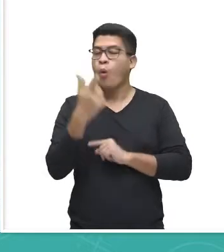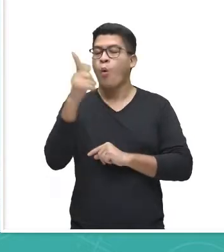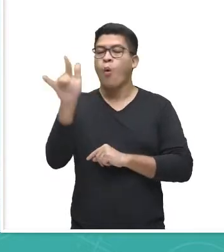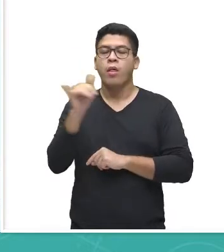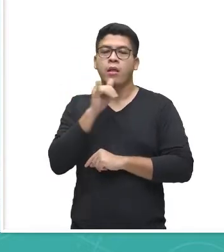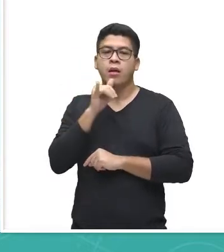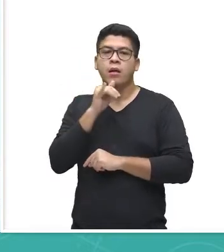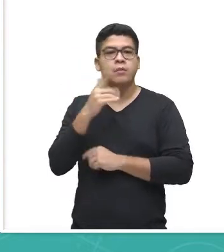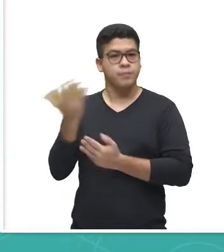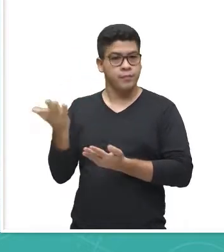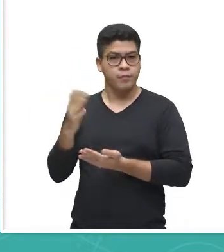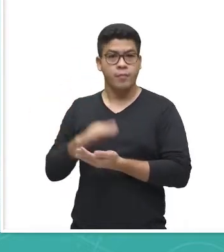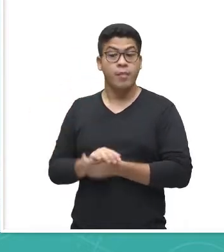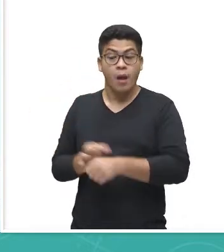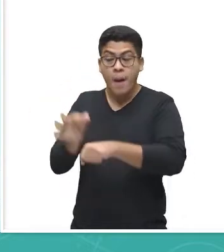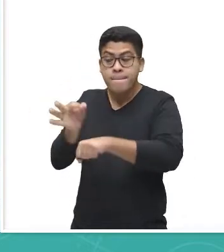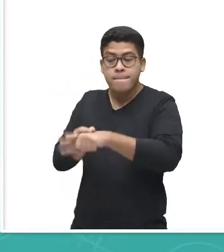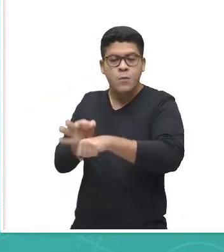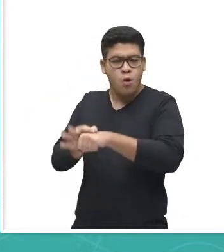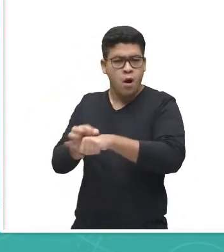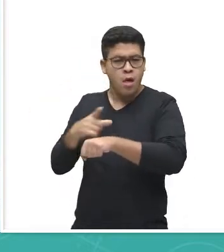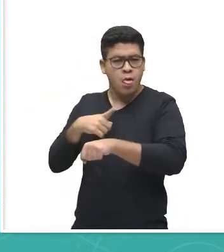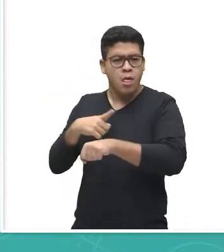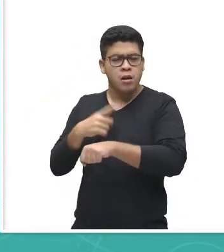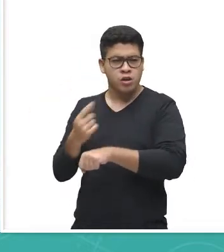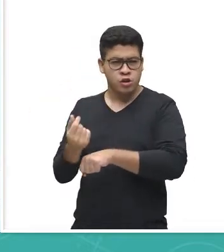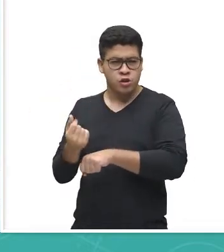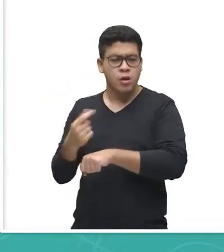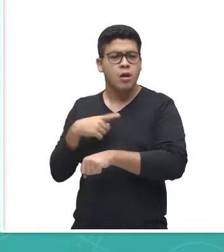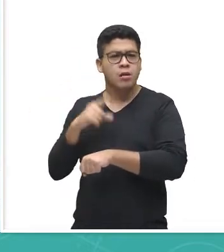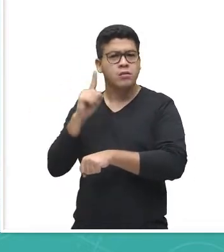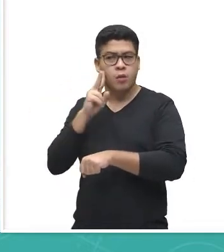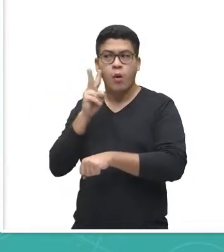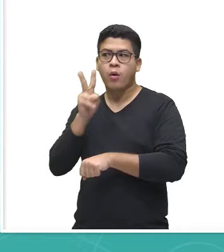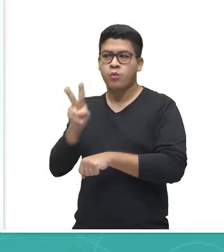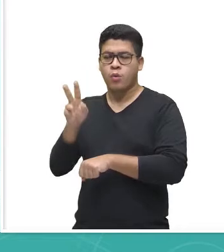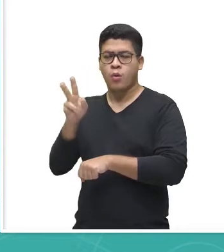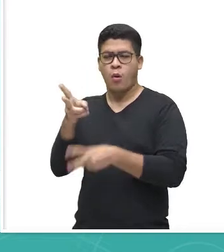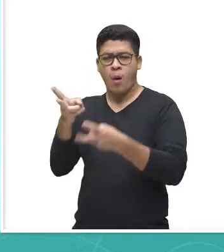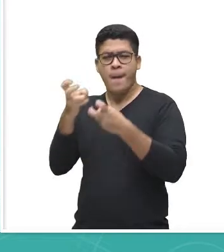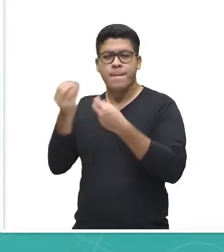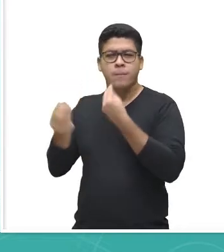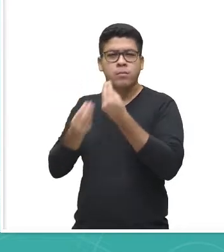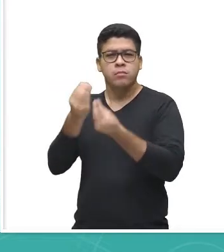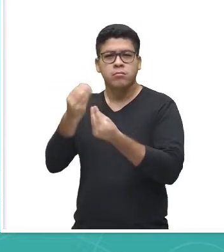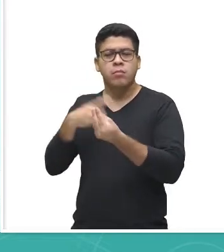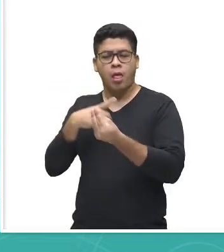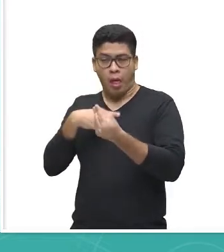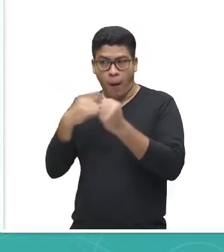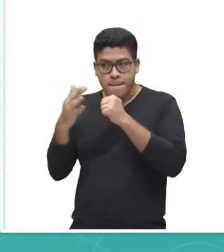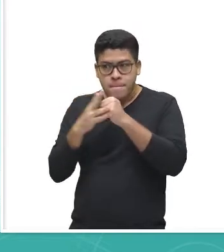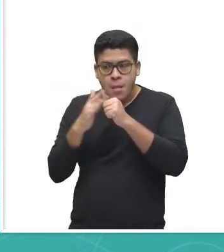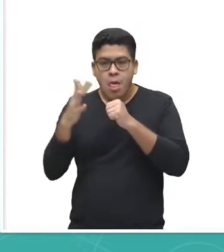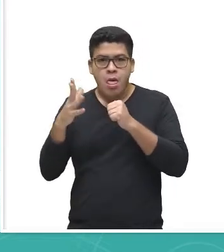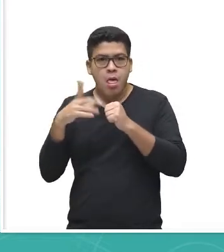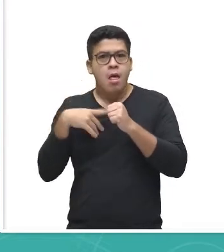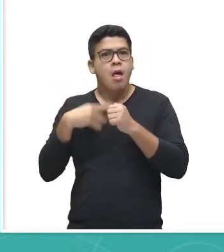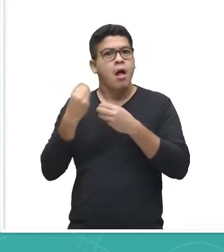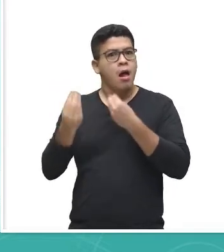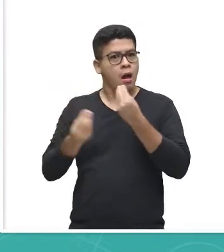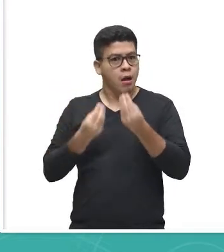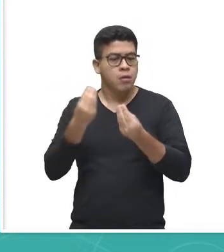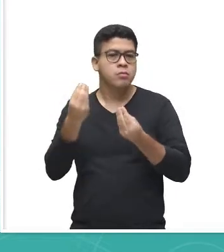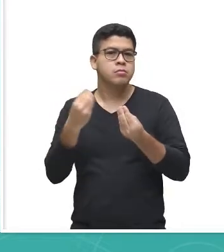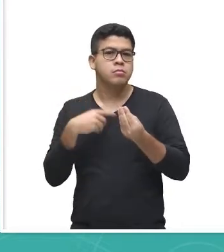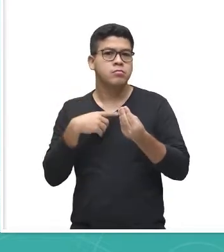nós temos aqui ó, as moedas. Né, a moeda você consegue observar ali o seu brilho, por exemplo, no caso